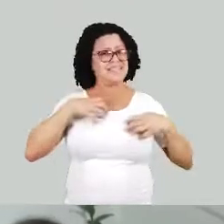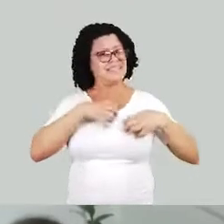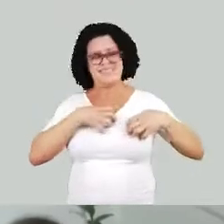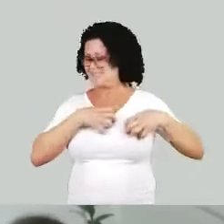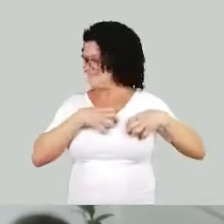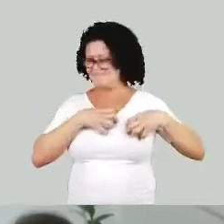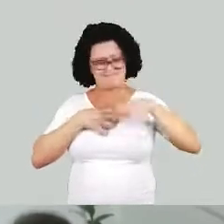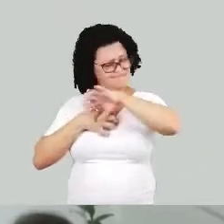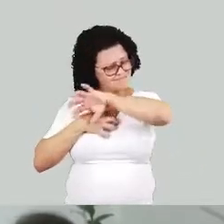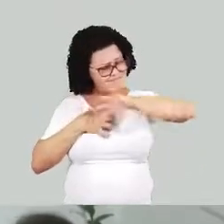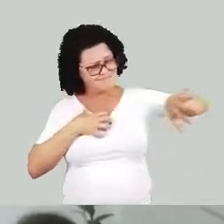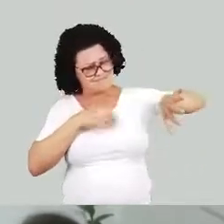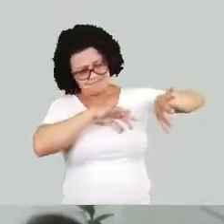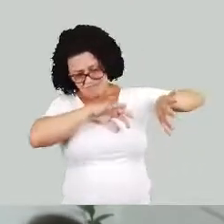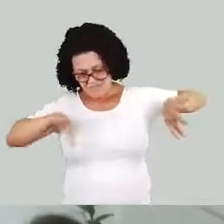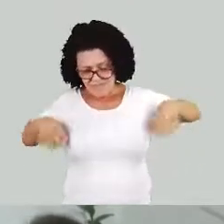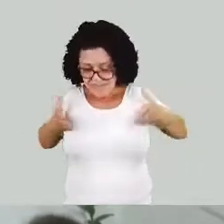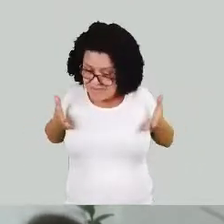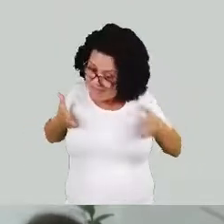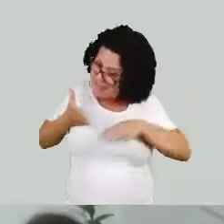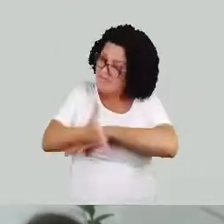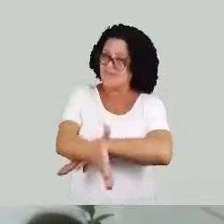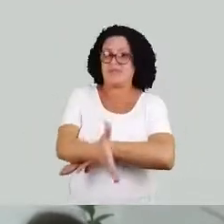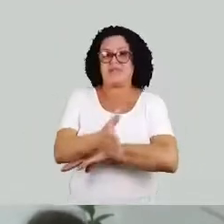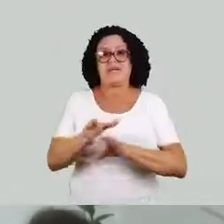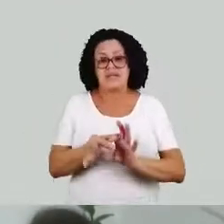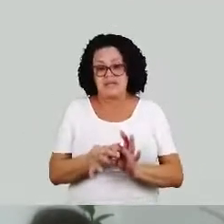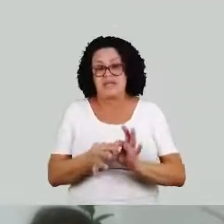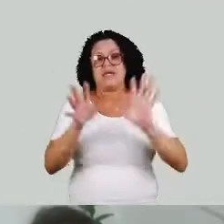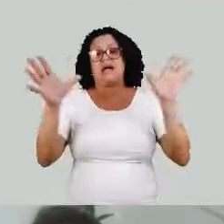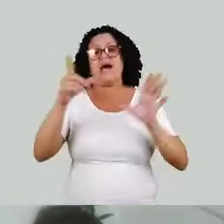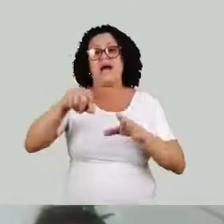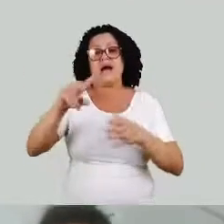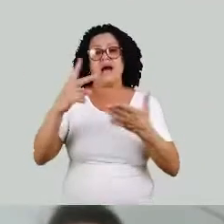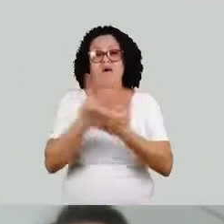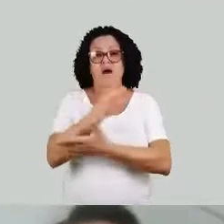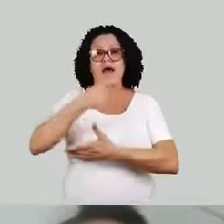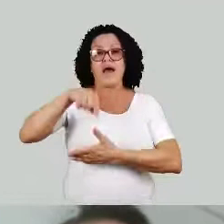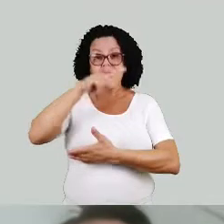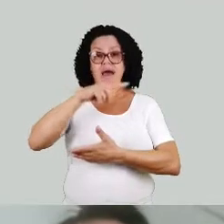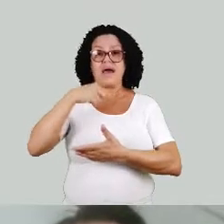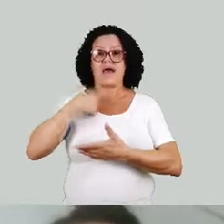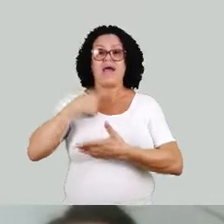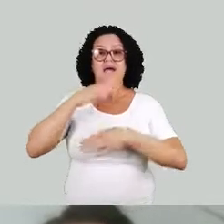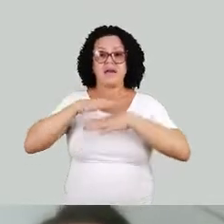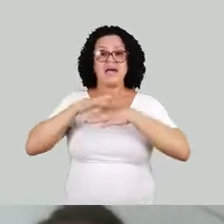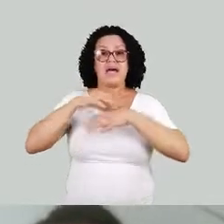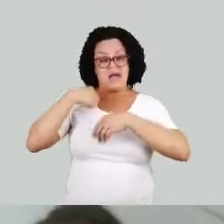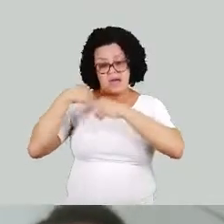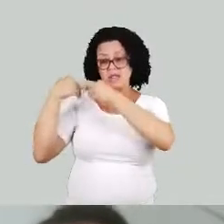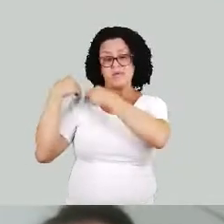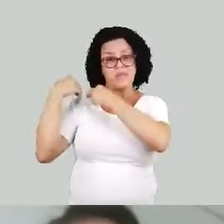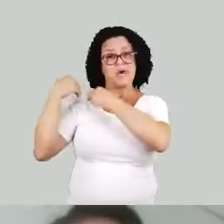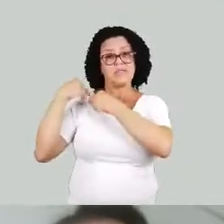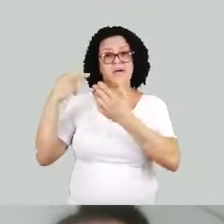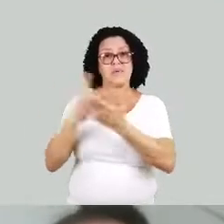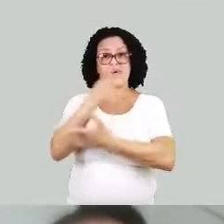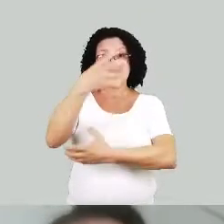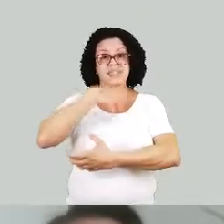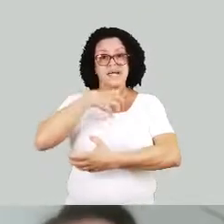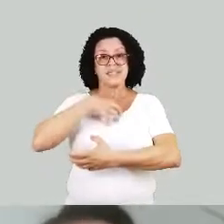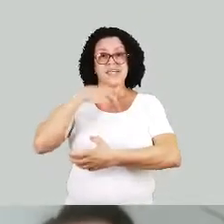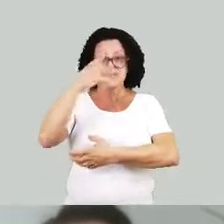quero me desvencilhar dessa pedra. Então a gente acaba nos tornando corresponsáveis pelo